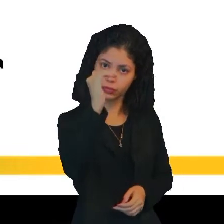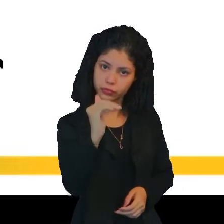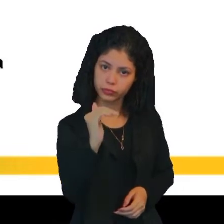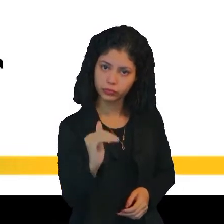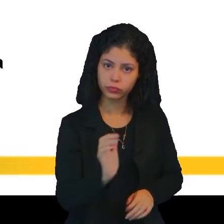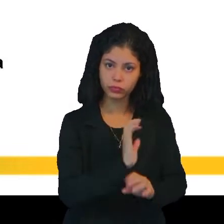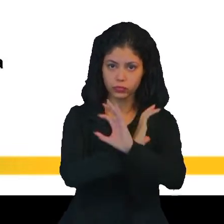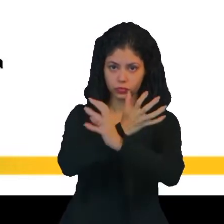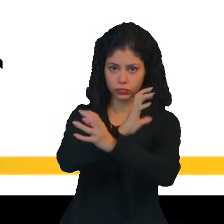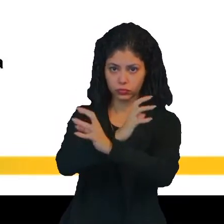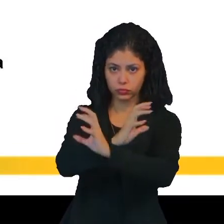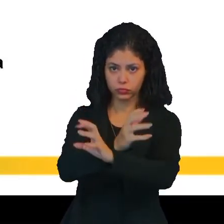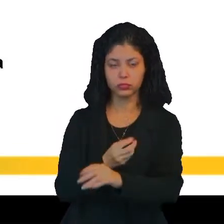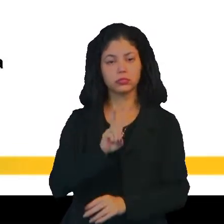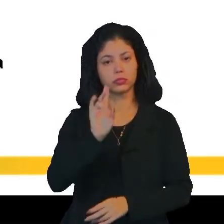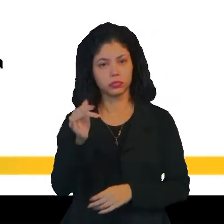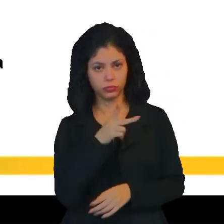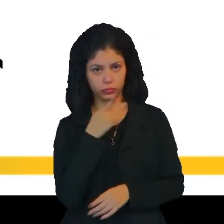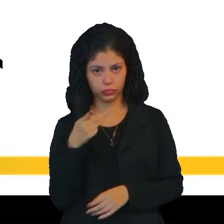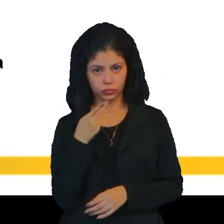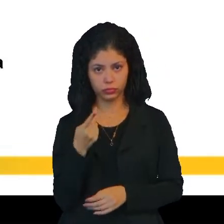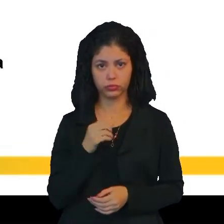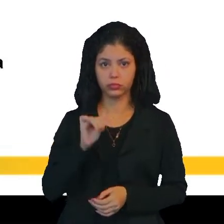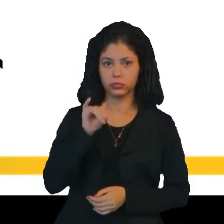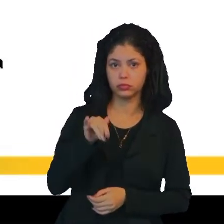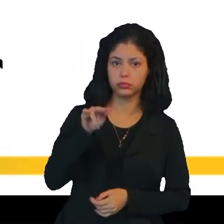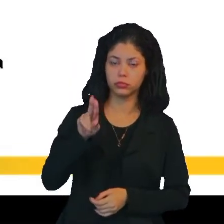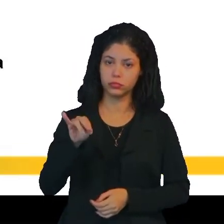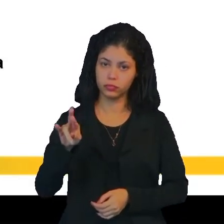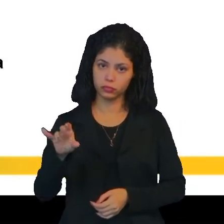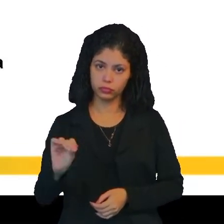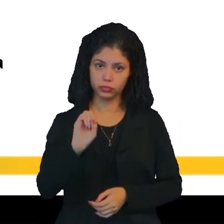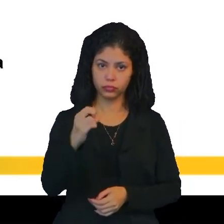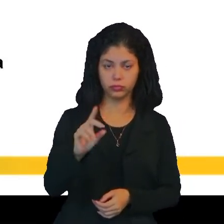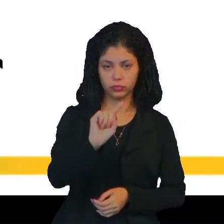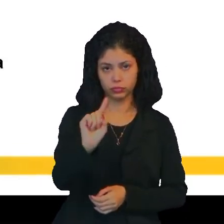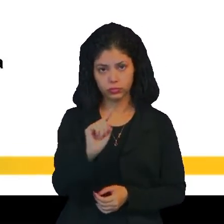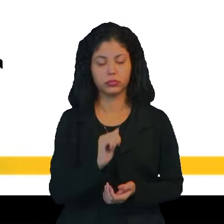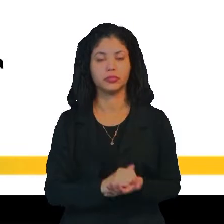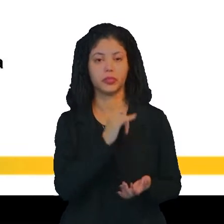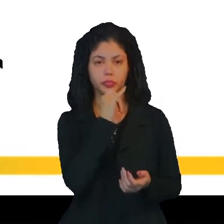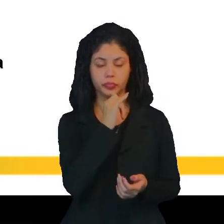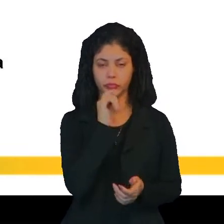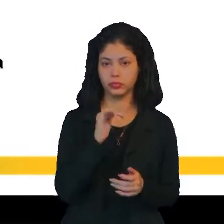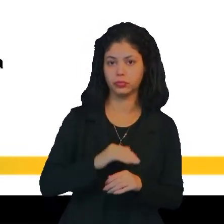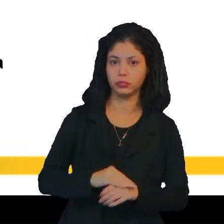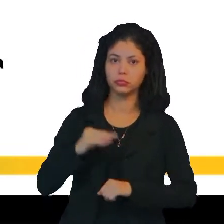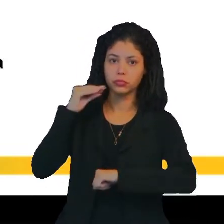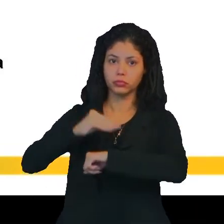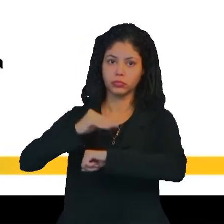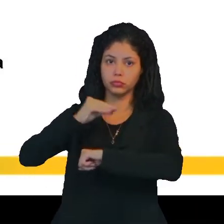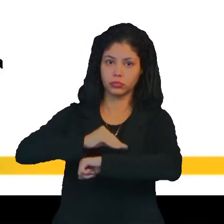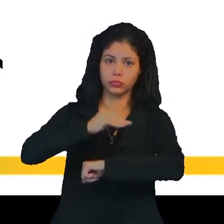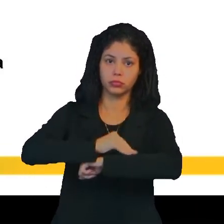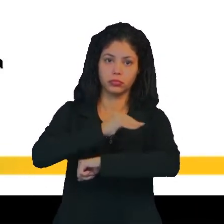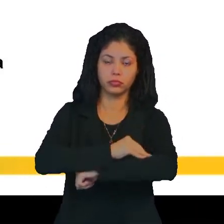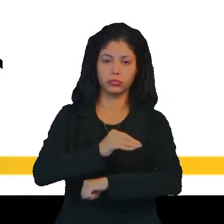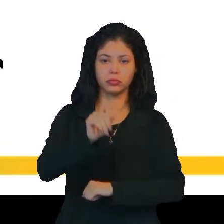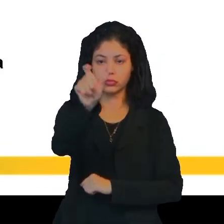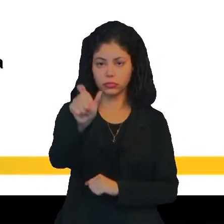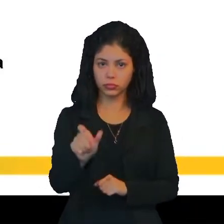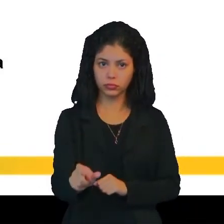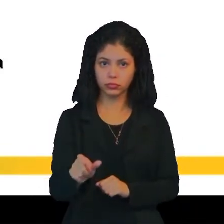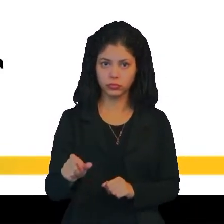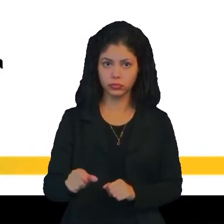presença de ossos, ela vai nos dizer se um animal é vertebrado ou invertebrado. Por exemplo, eu pego o sapo como um animal